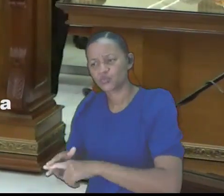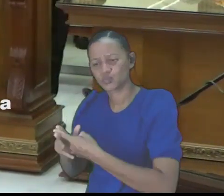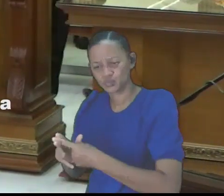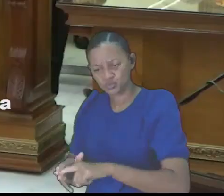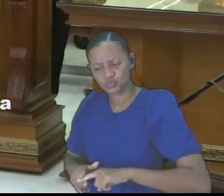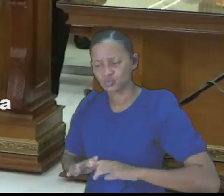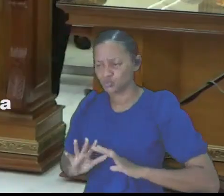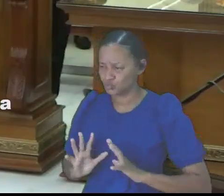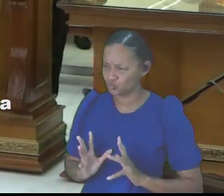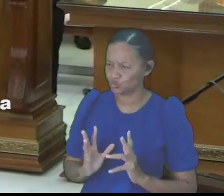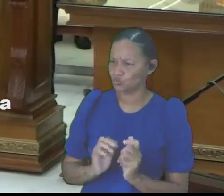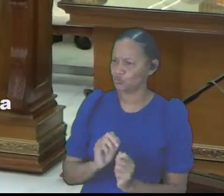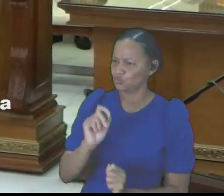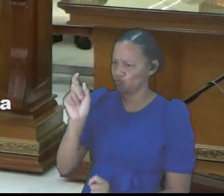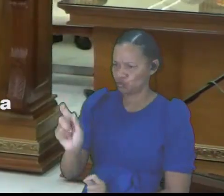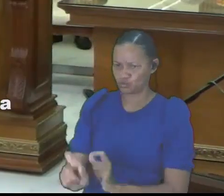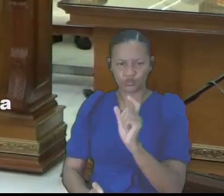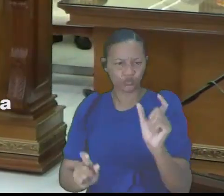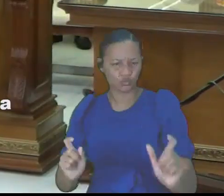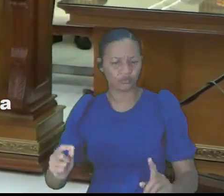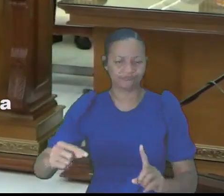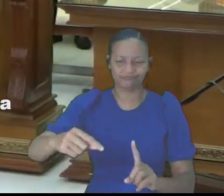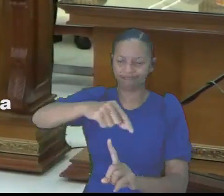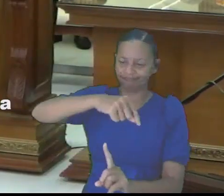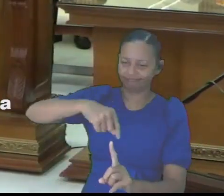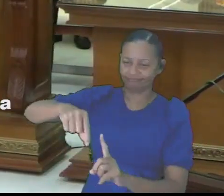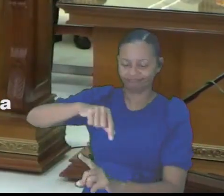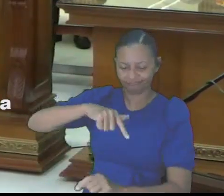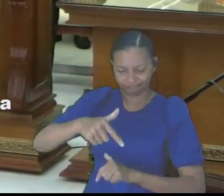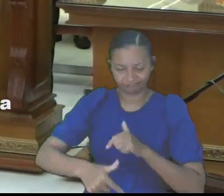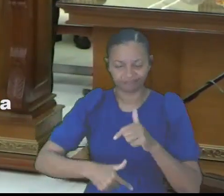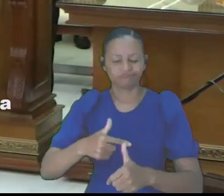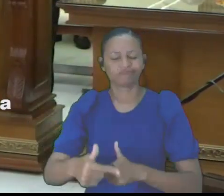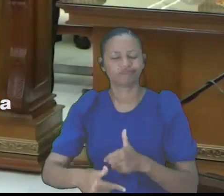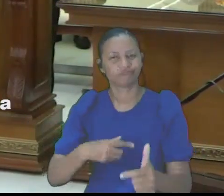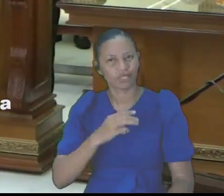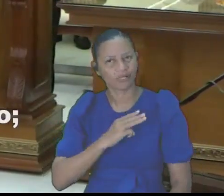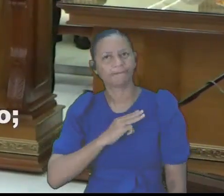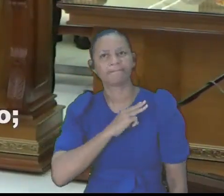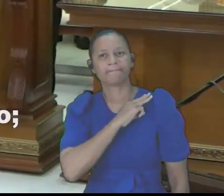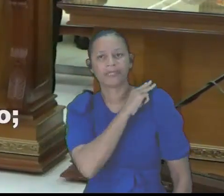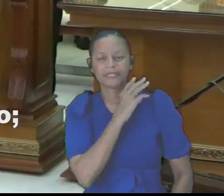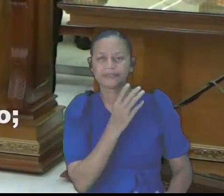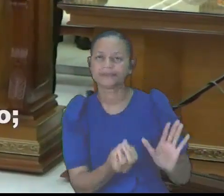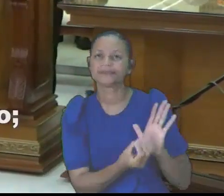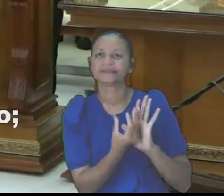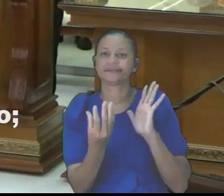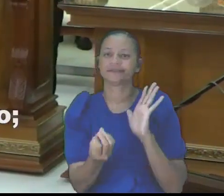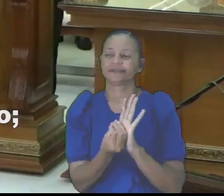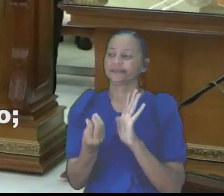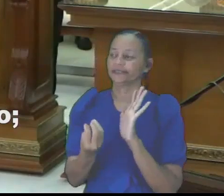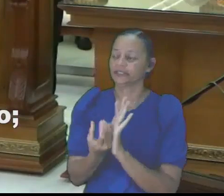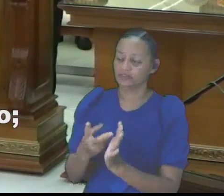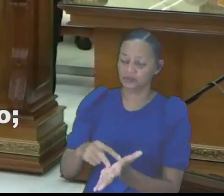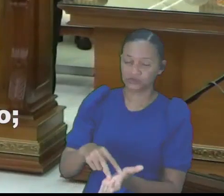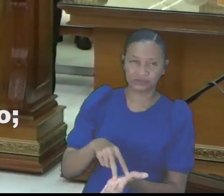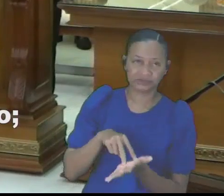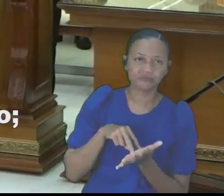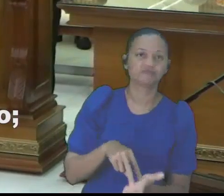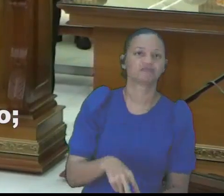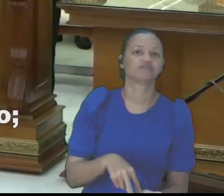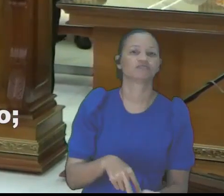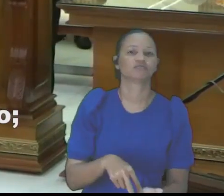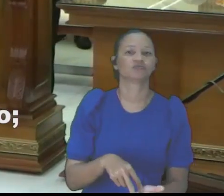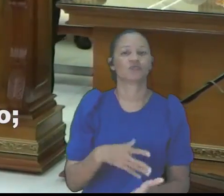aperfeiçoamento dos santos, para a obra do ministério, para a